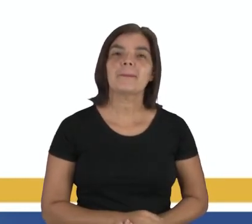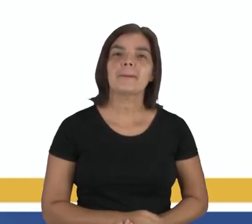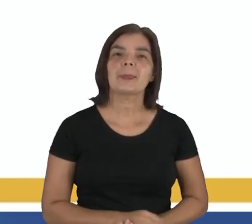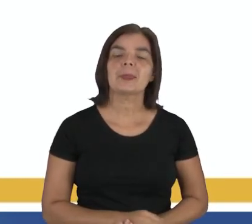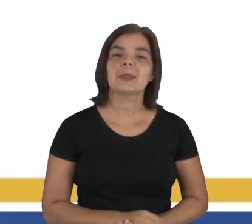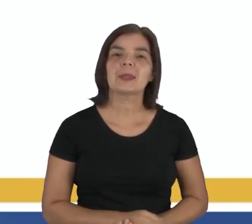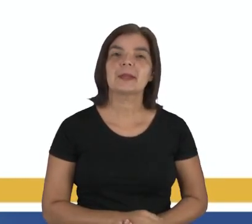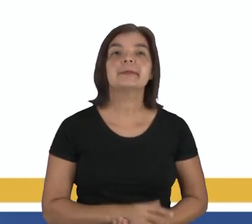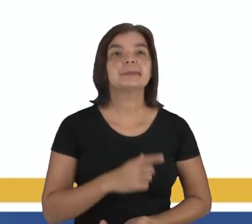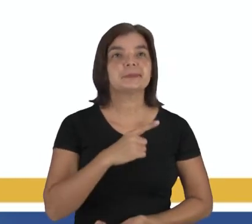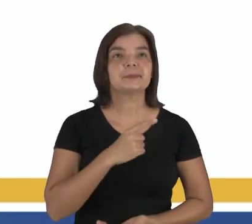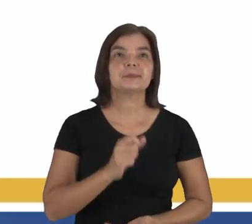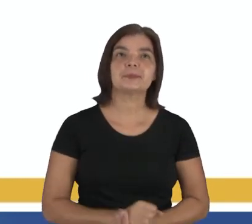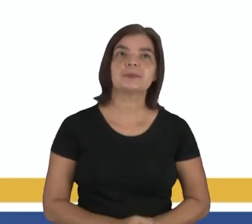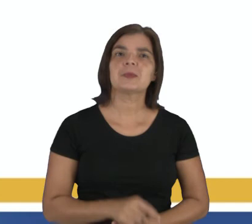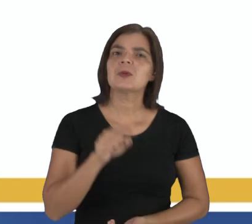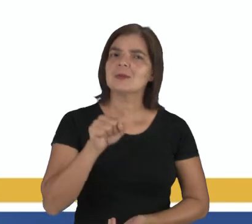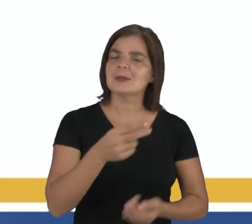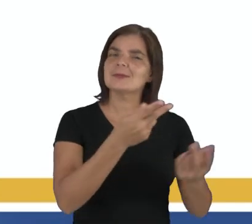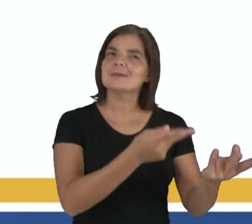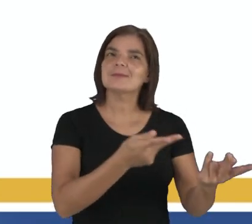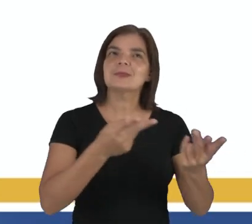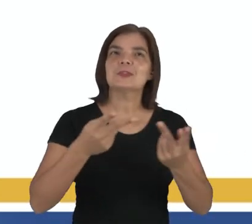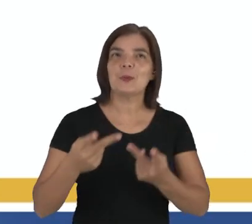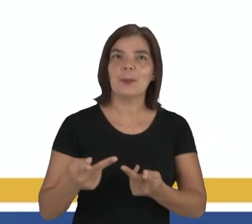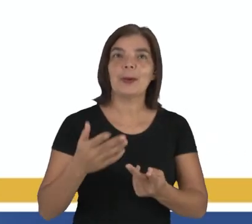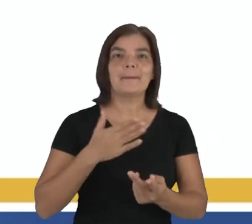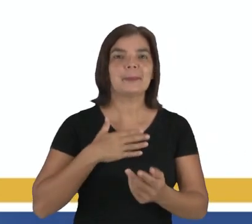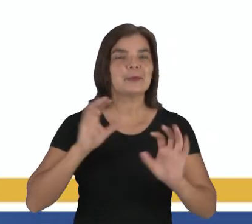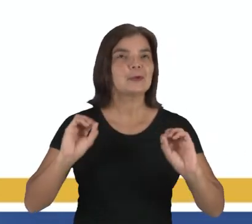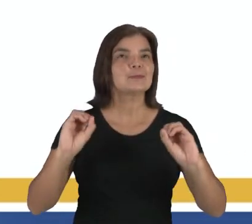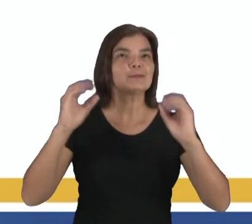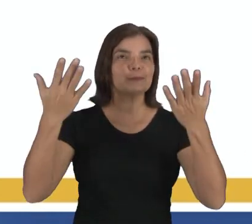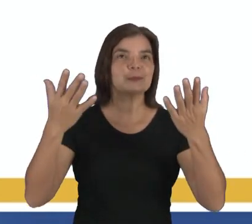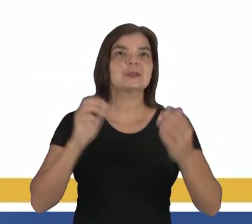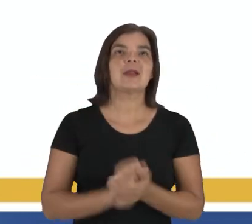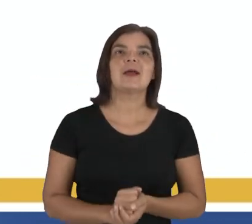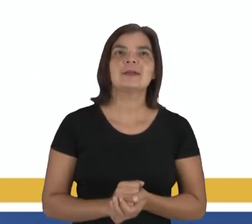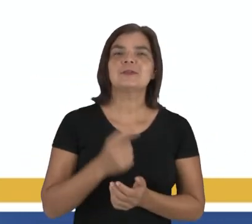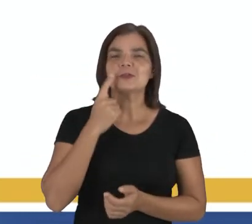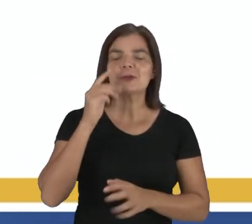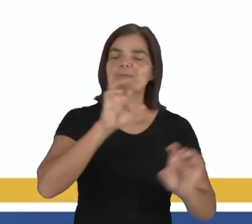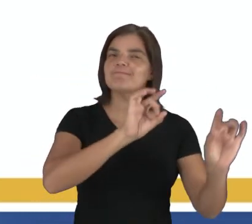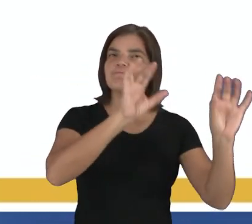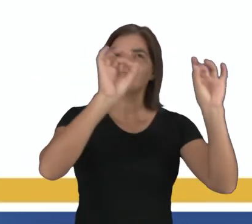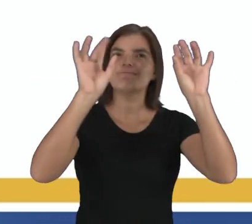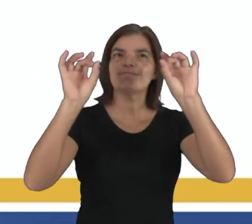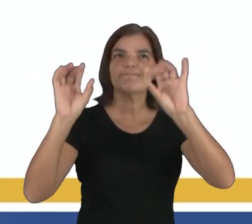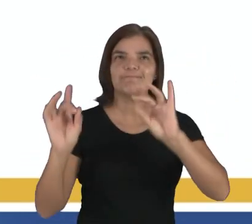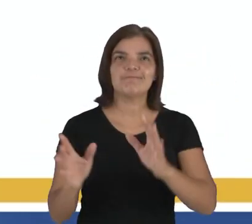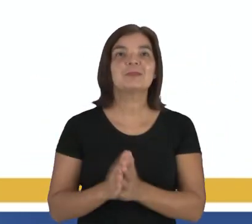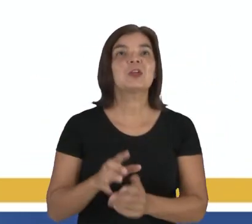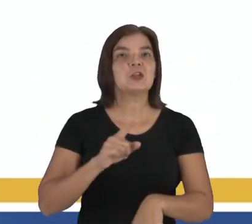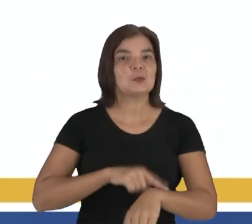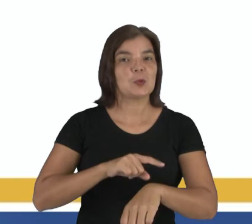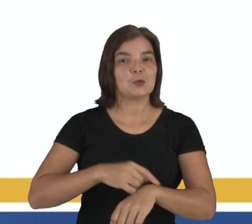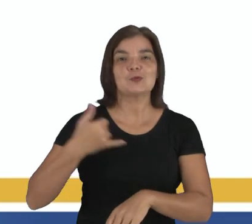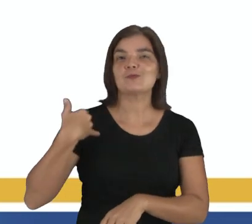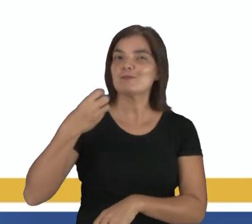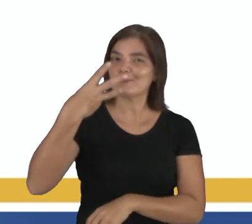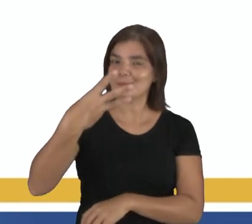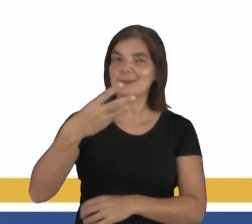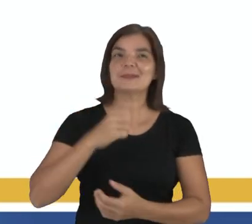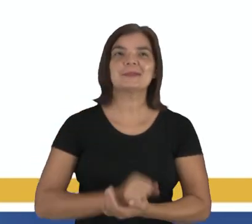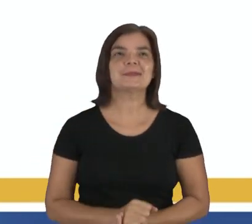Exercitando. Tem aí. Você está convidado para uma festa para lá de especial. Será aos meus 3